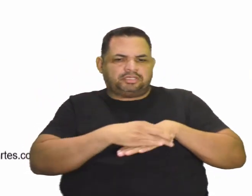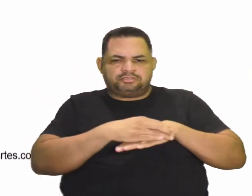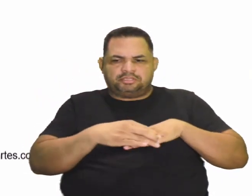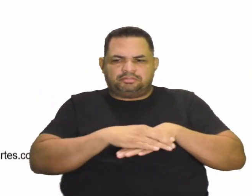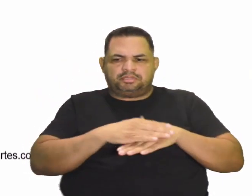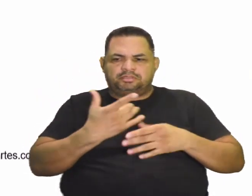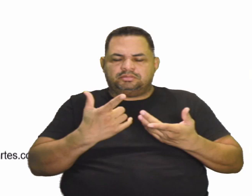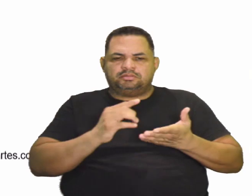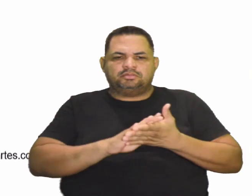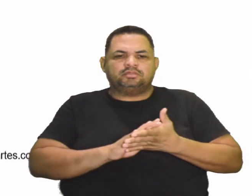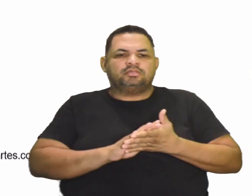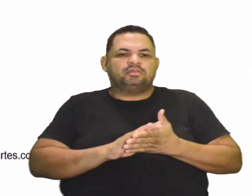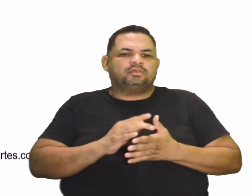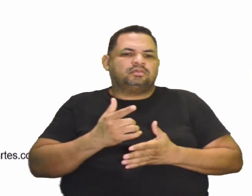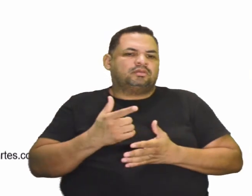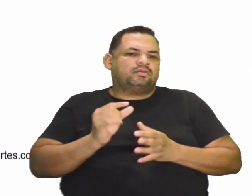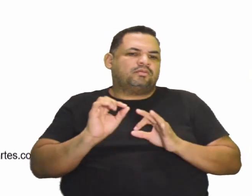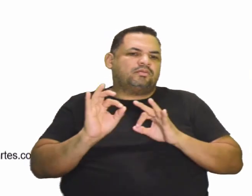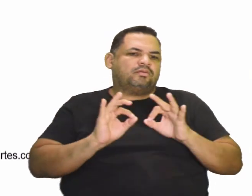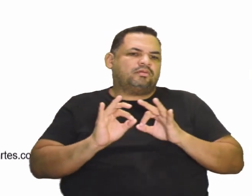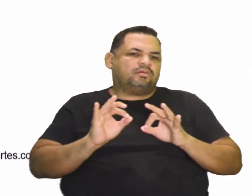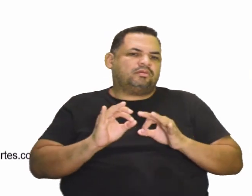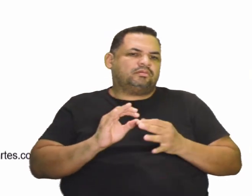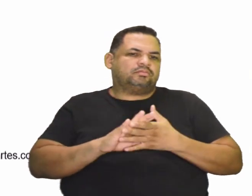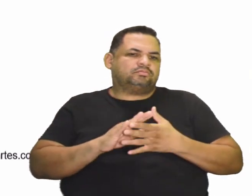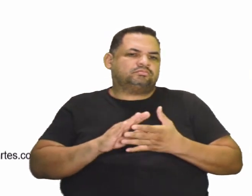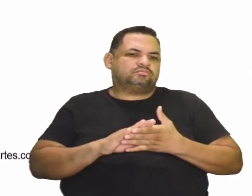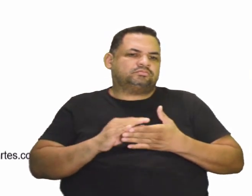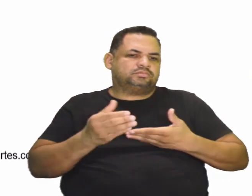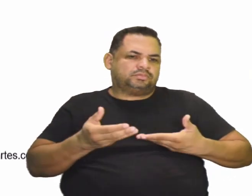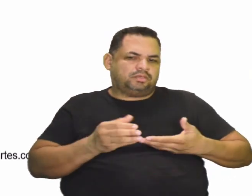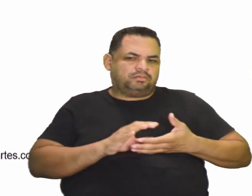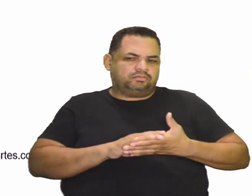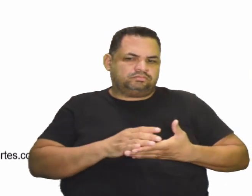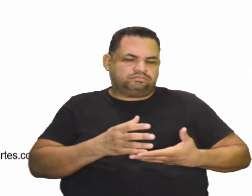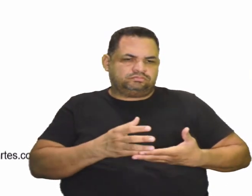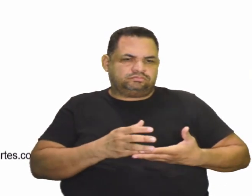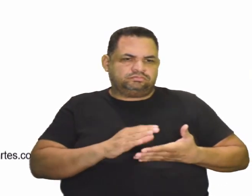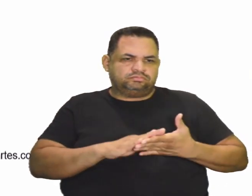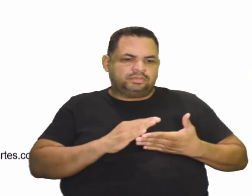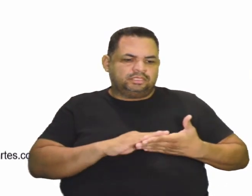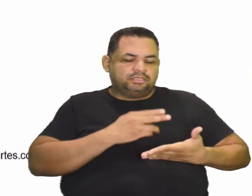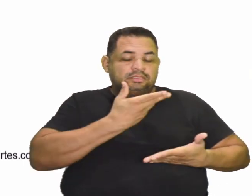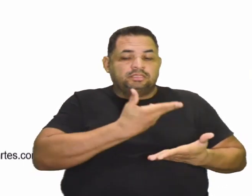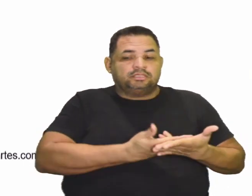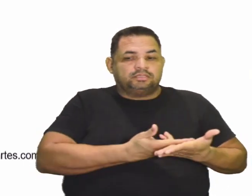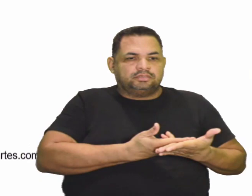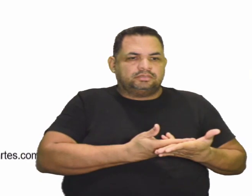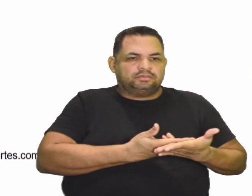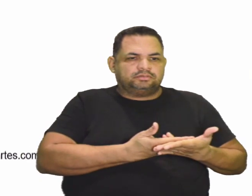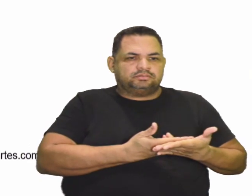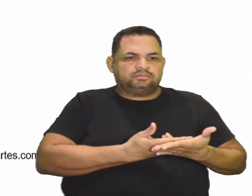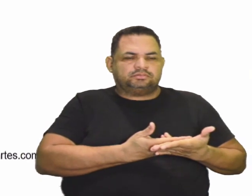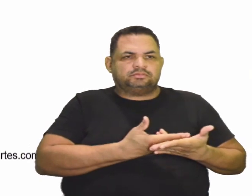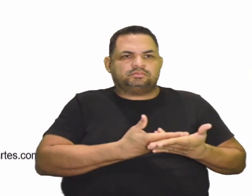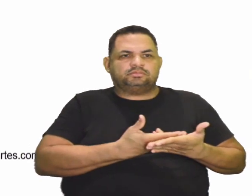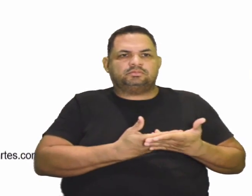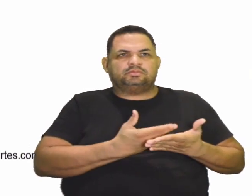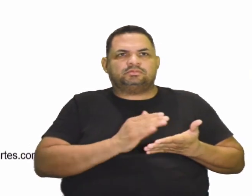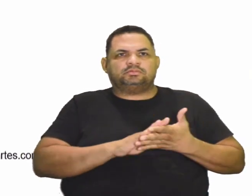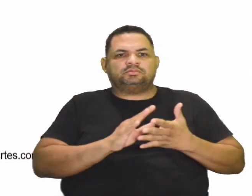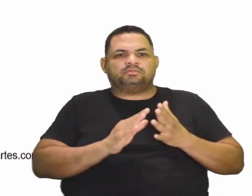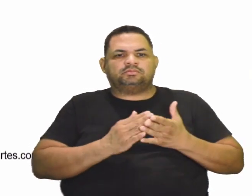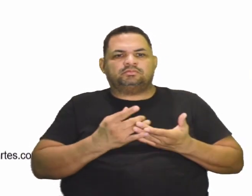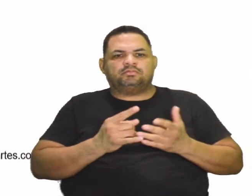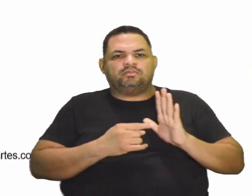e estão segurando ela aqui, né? Ela está deitada ao centro aí, sendo